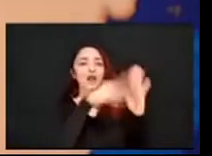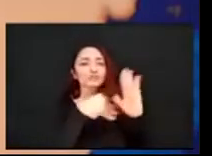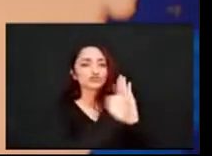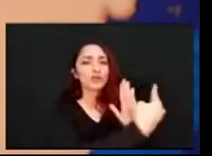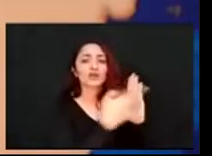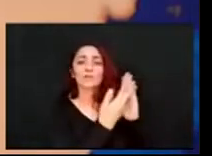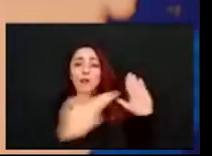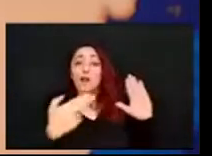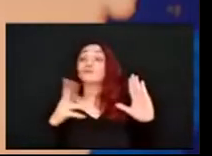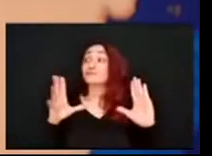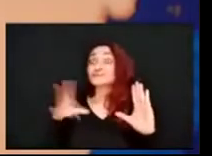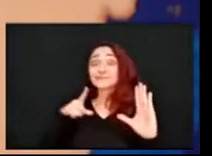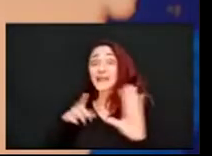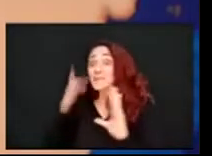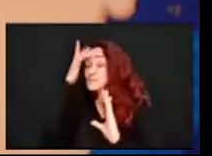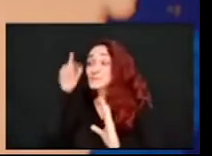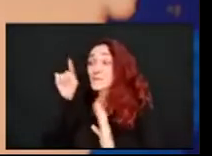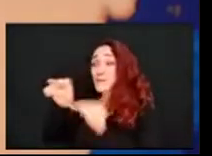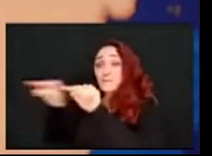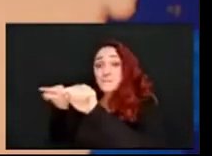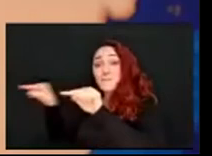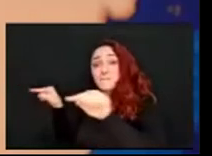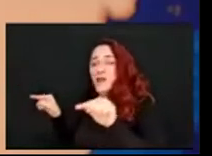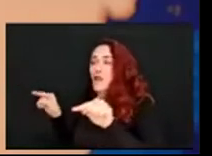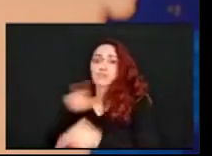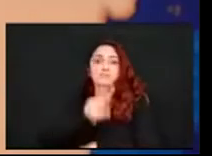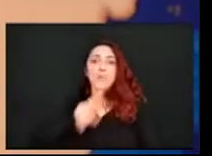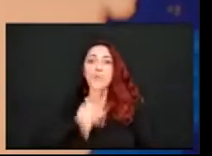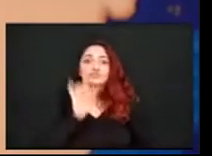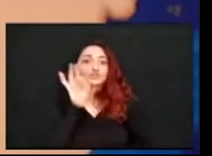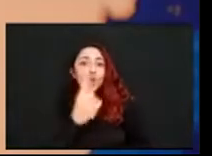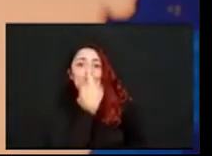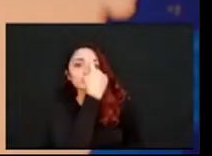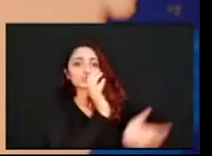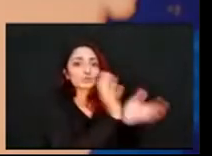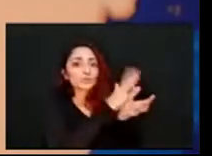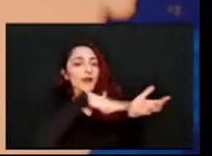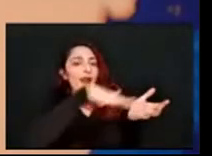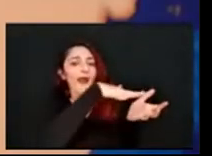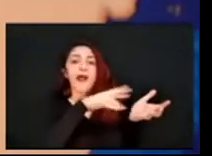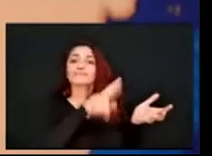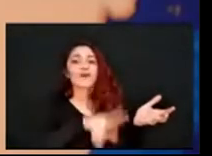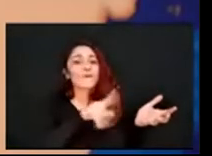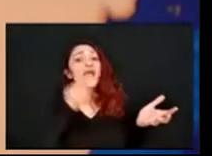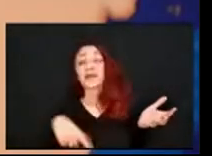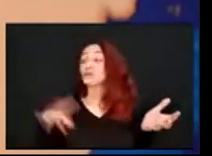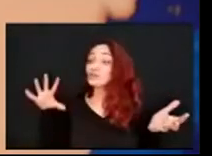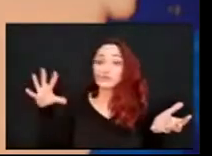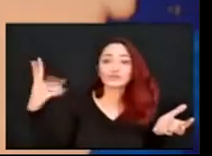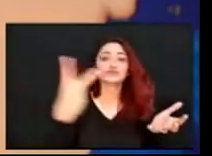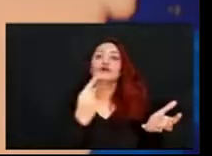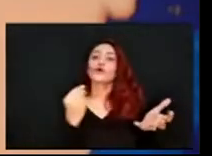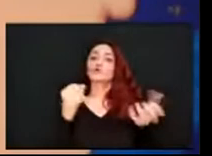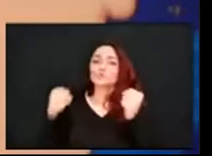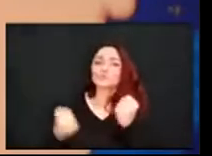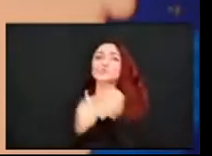compromisso e uma responsabilidade somente né de uma área mas a nossa área atuando Como suporte consultivo para que todas as pessoas